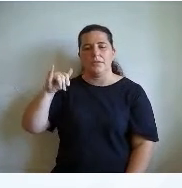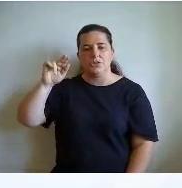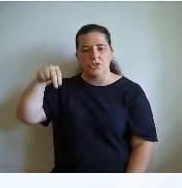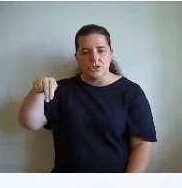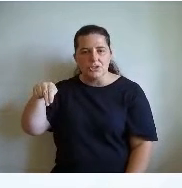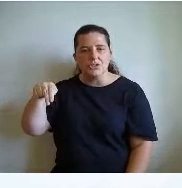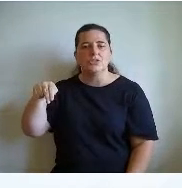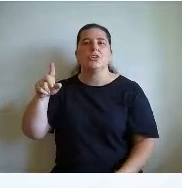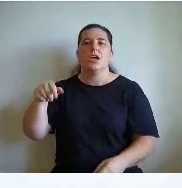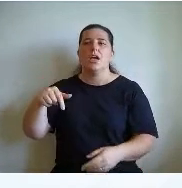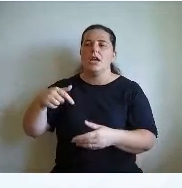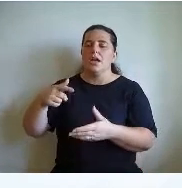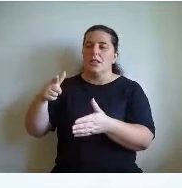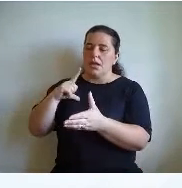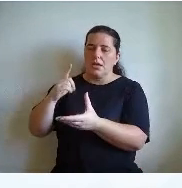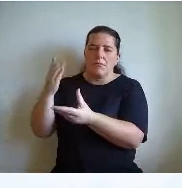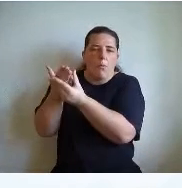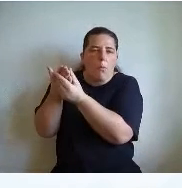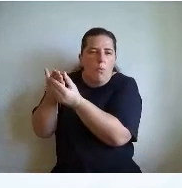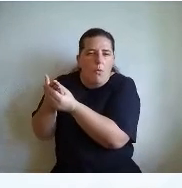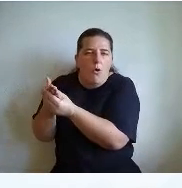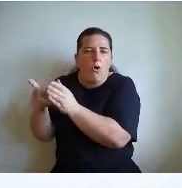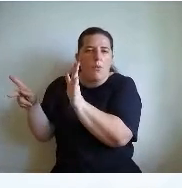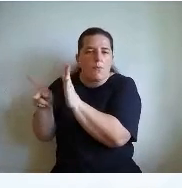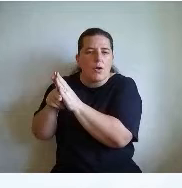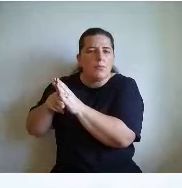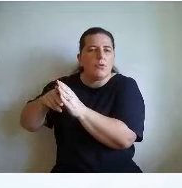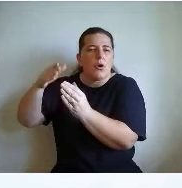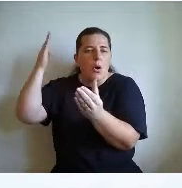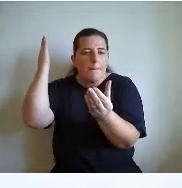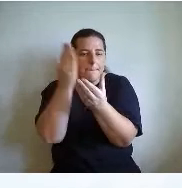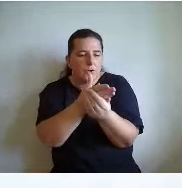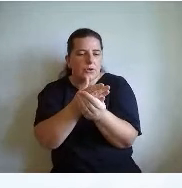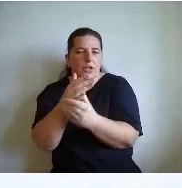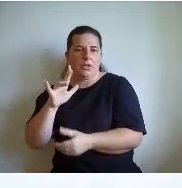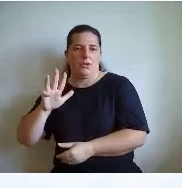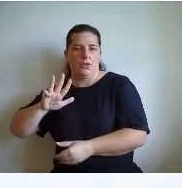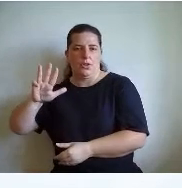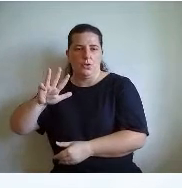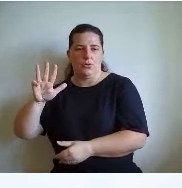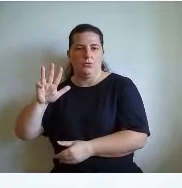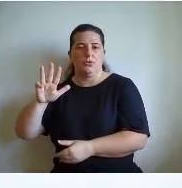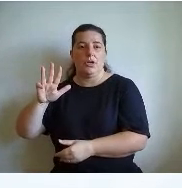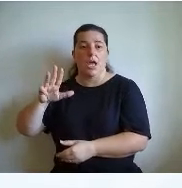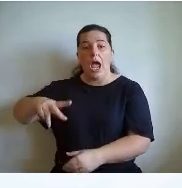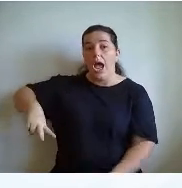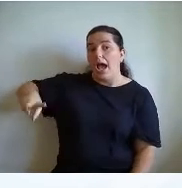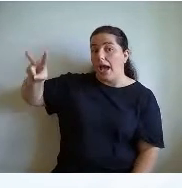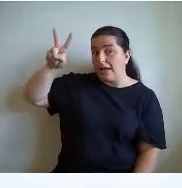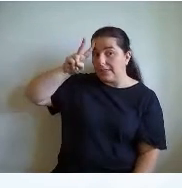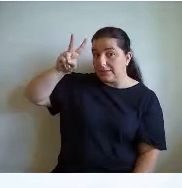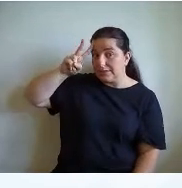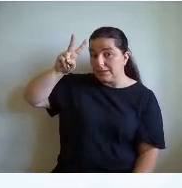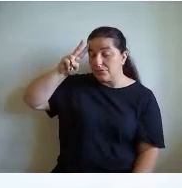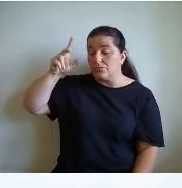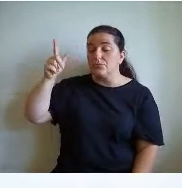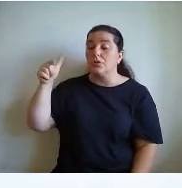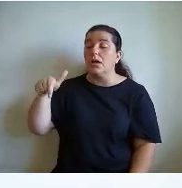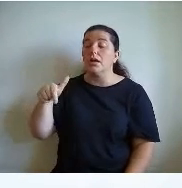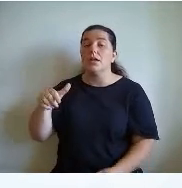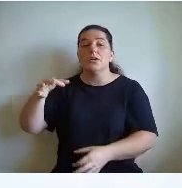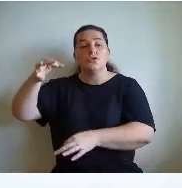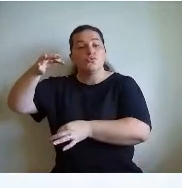do ex-presidente Lula, e na segunda-feira ele julgou um habeas corpus